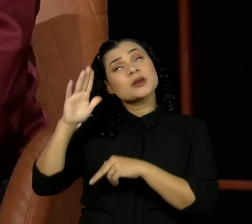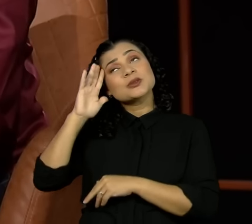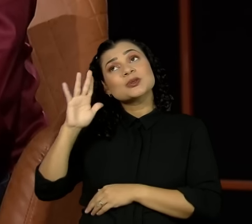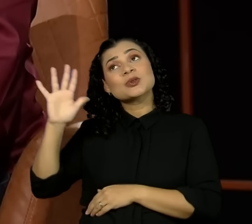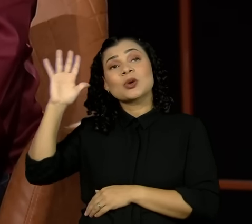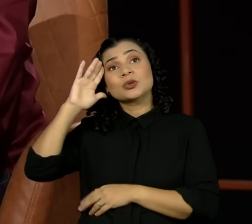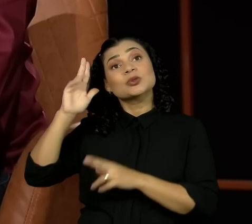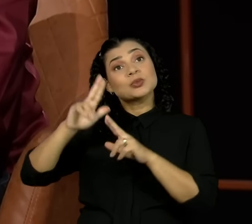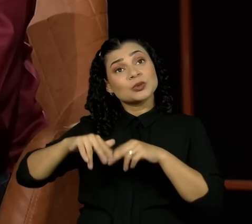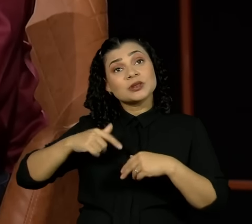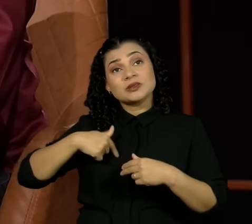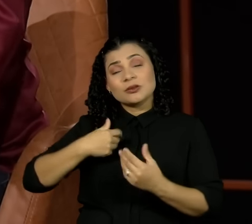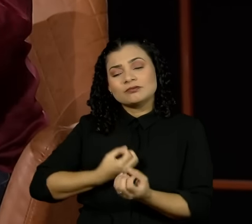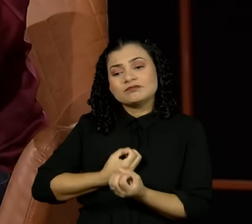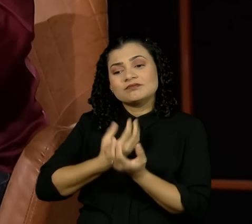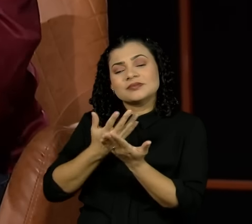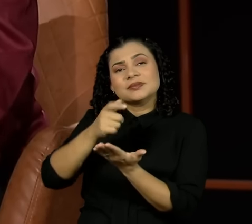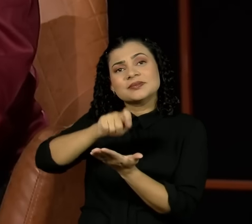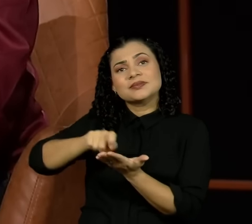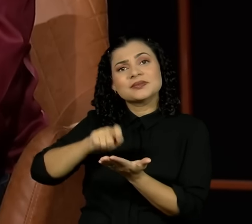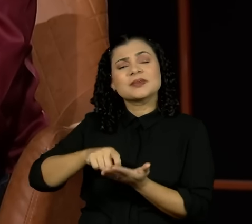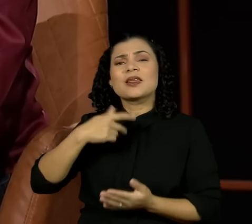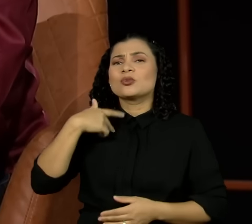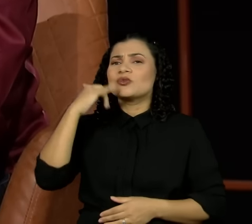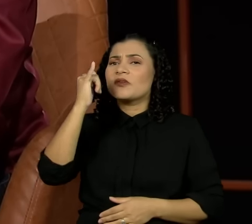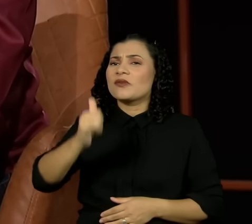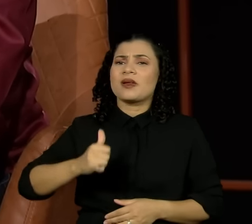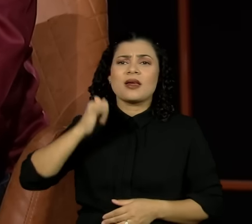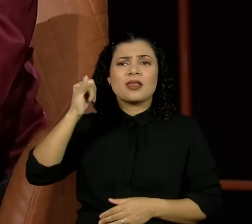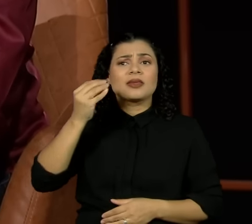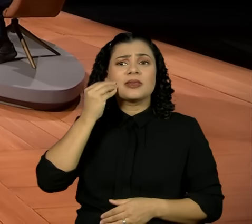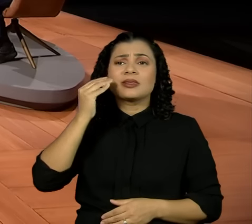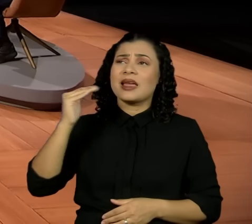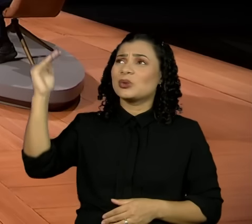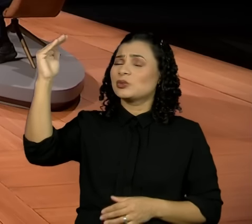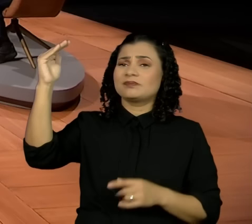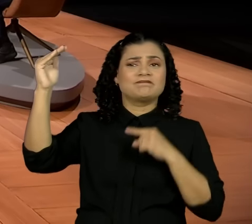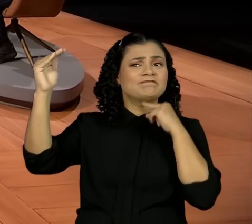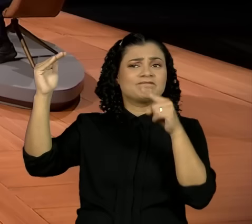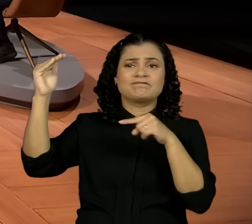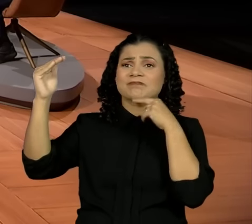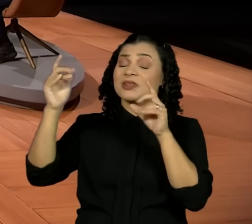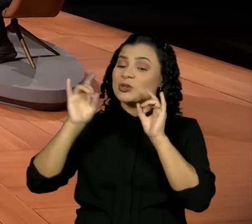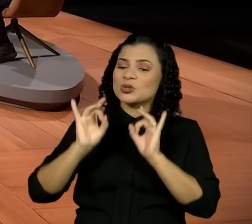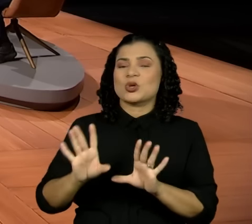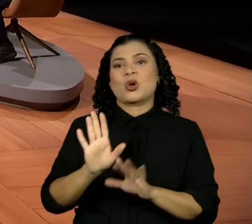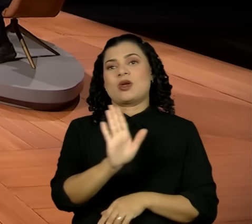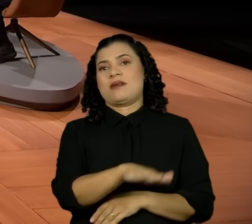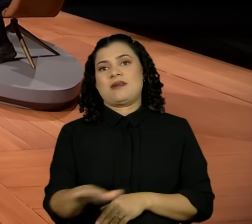isso que eu tive que ficar, já tentei, já falei para você, Atílio, tentei adulto, mas não vai.